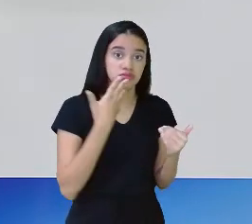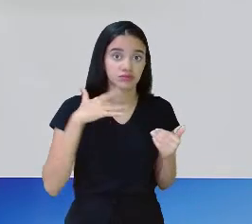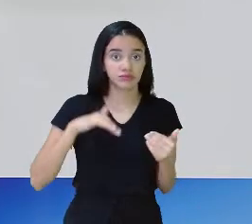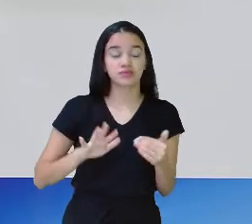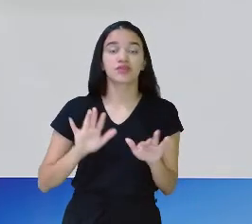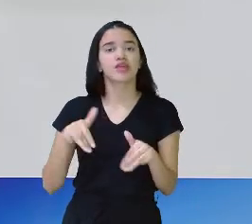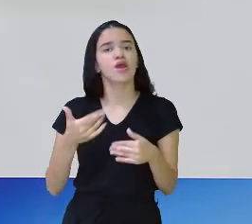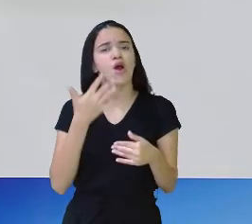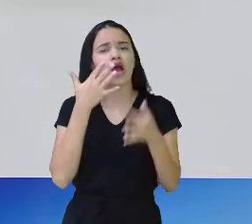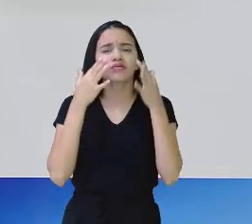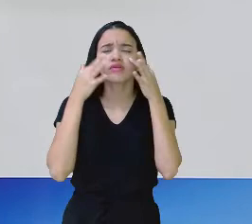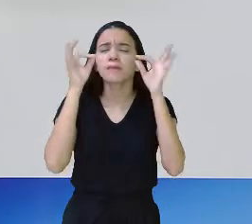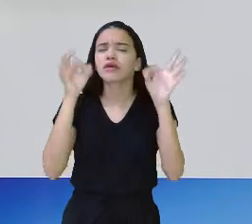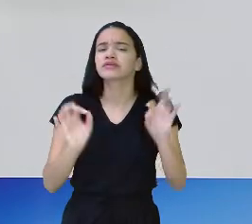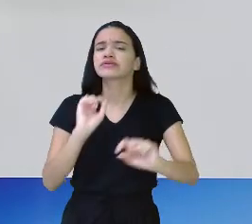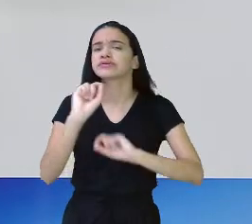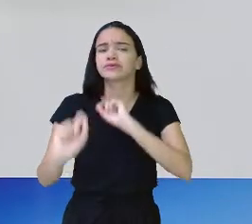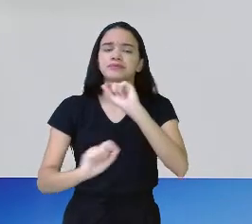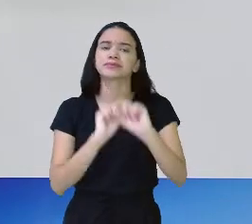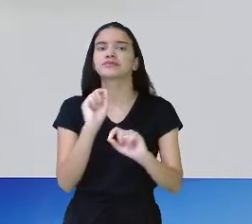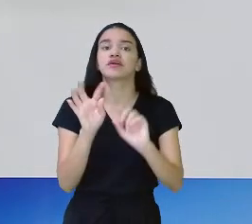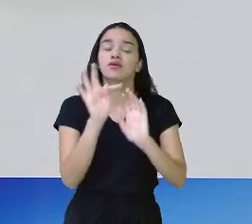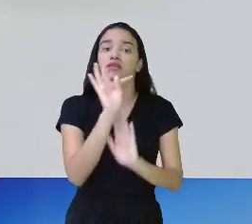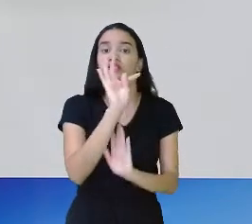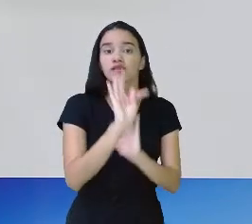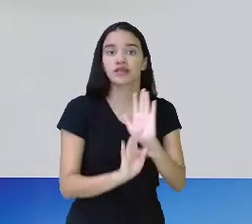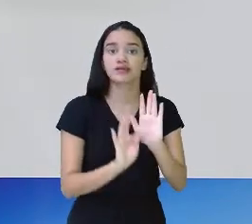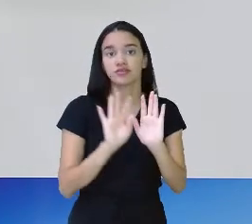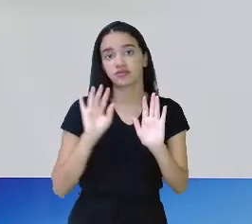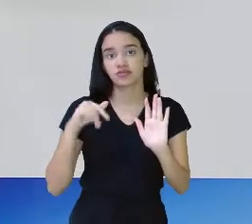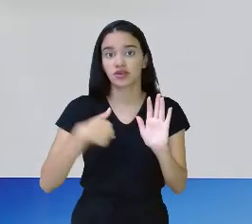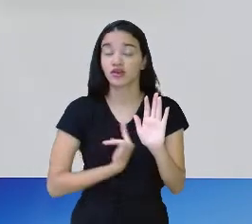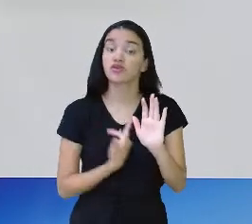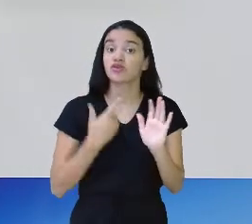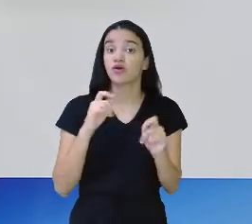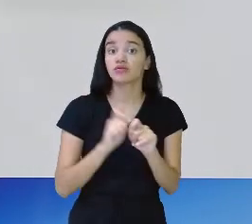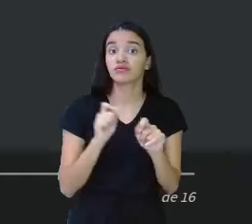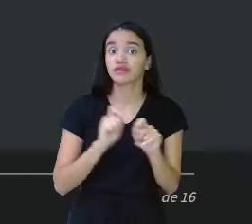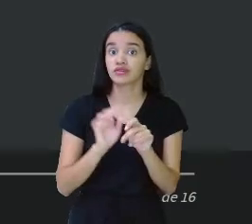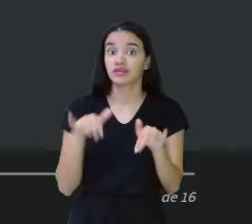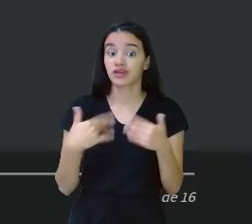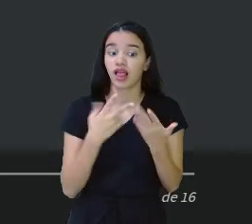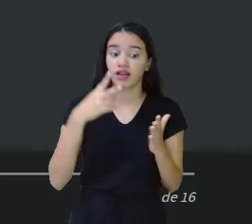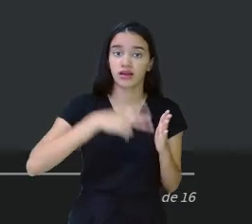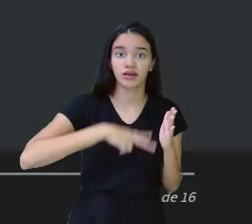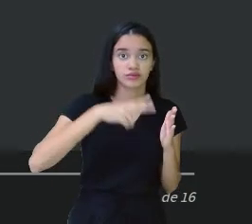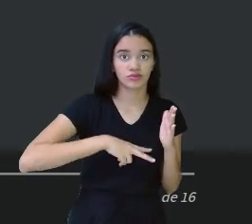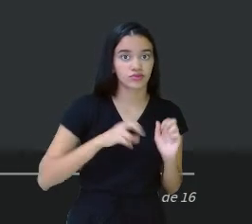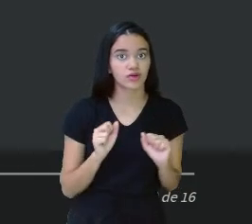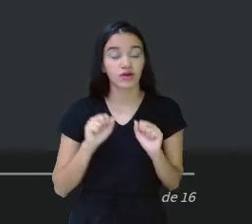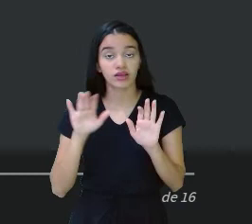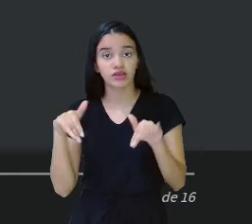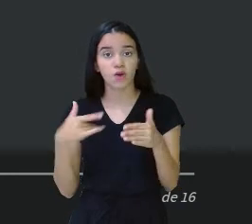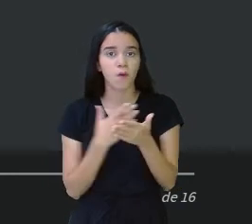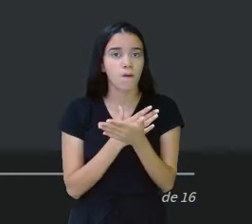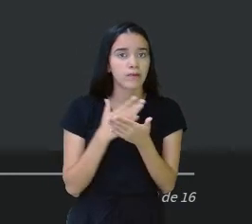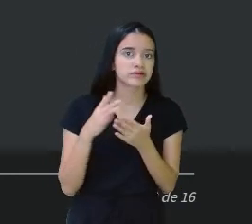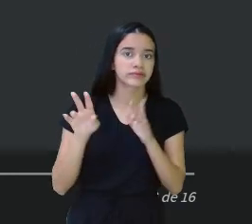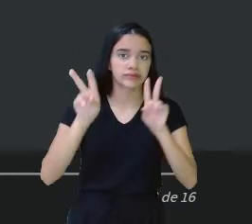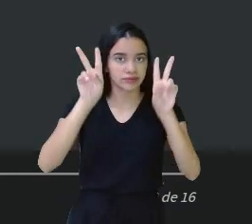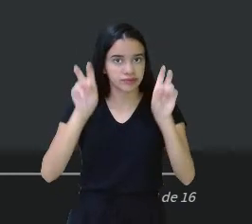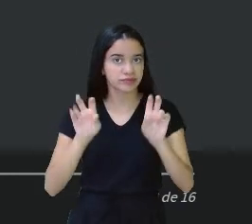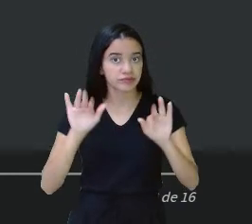é chamar a atenção para vocês hoje é para o texto que eu vou fazer a leitura, tá? Começando aí pelo